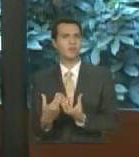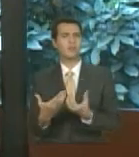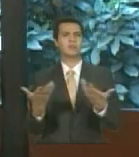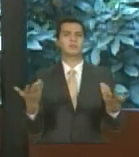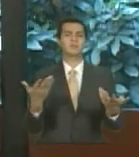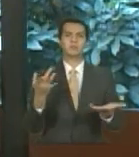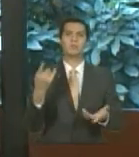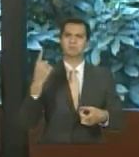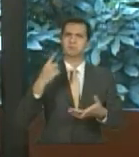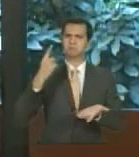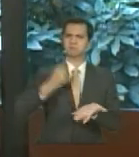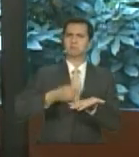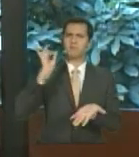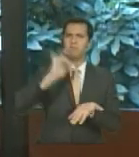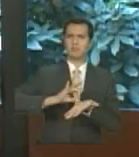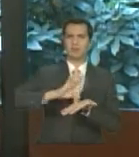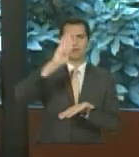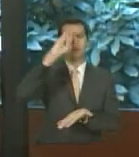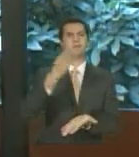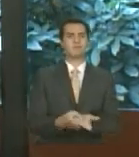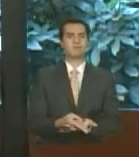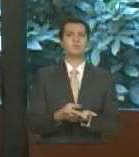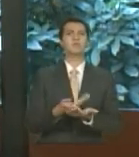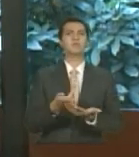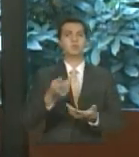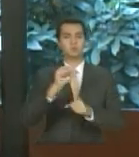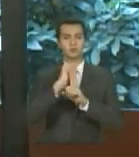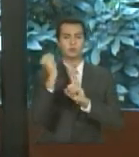efetividade do controle social, na efetividade